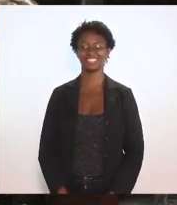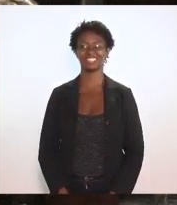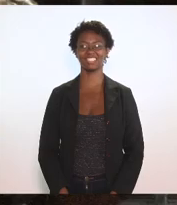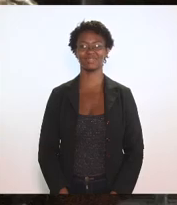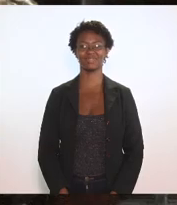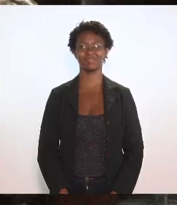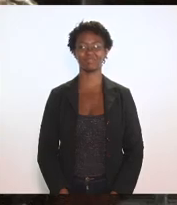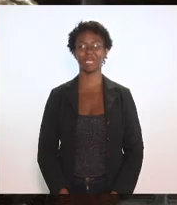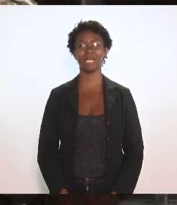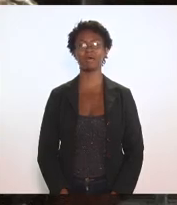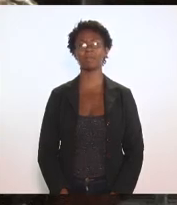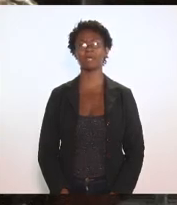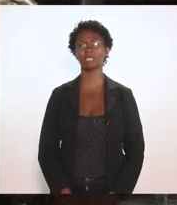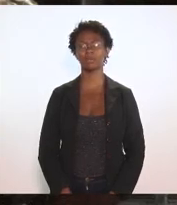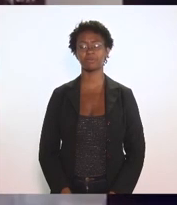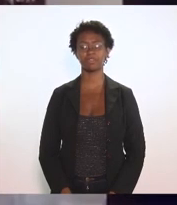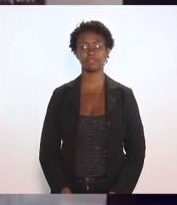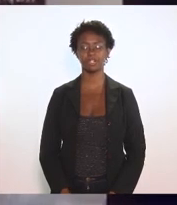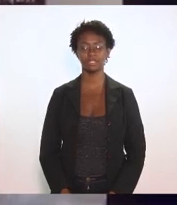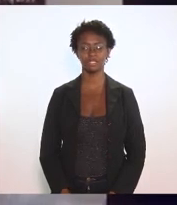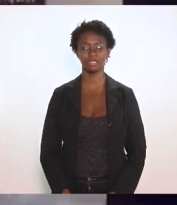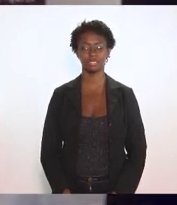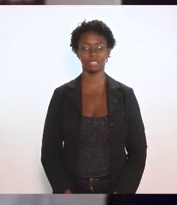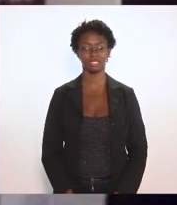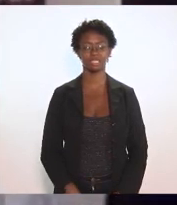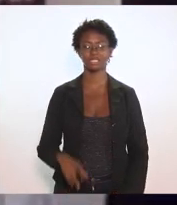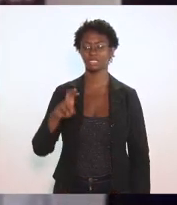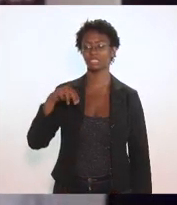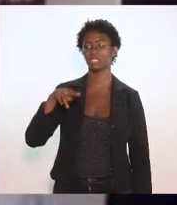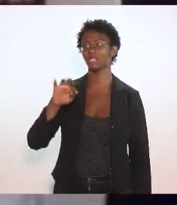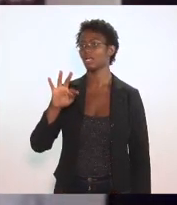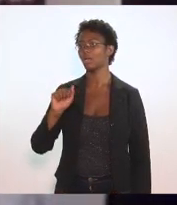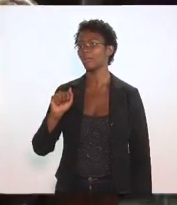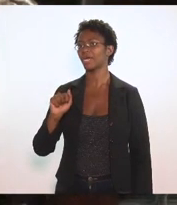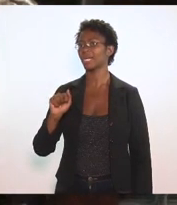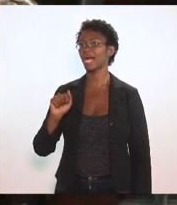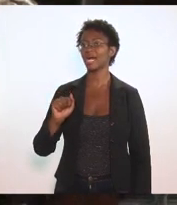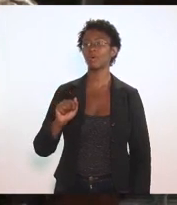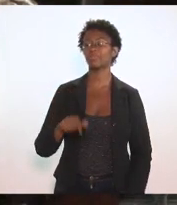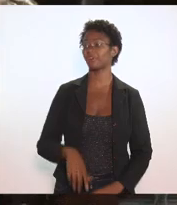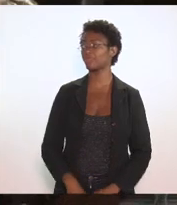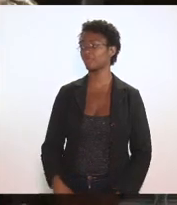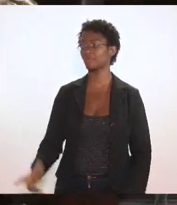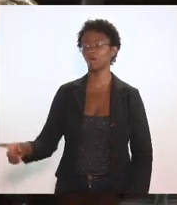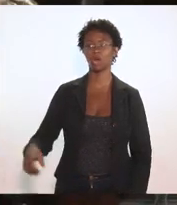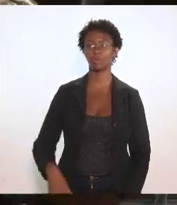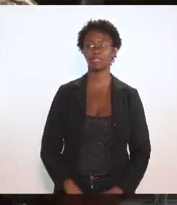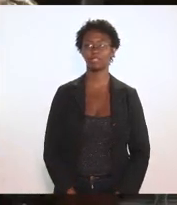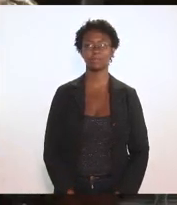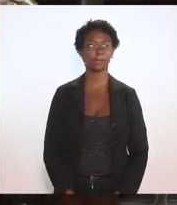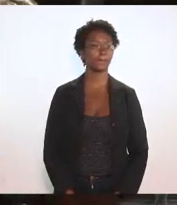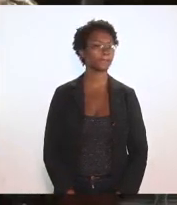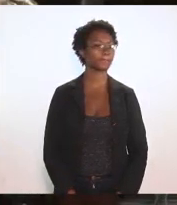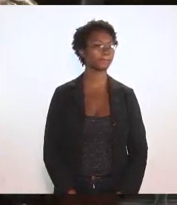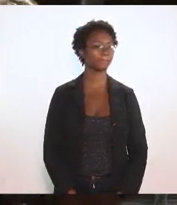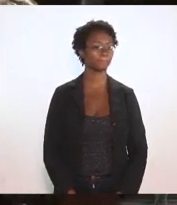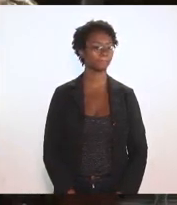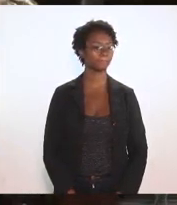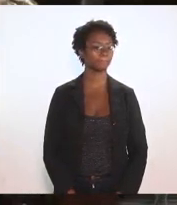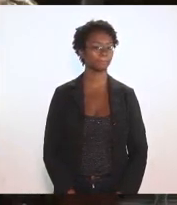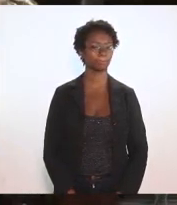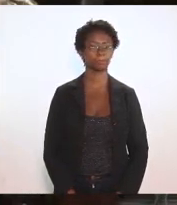Mudar a bancada, a Renata já mudou da bancada toda. Então, bancada do pessoal votou sim. Nada mais...